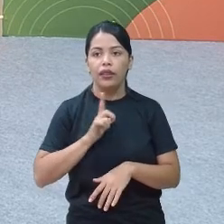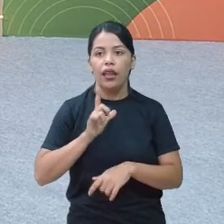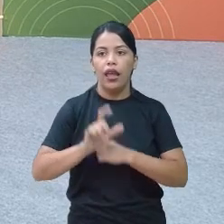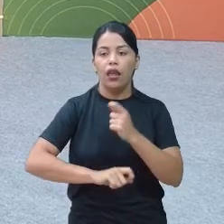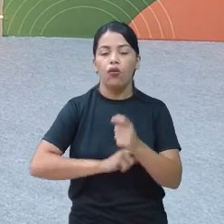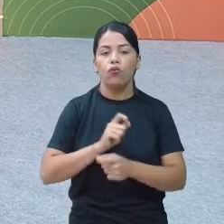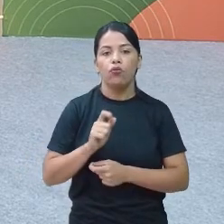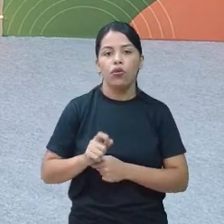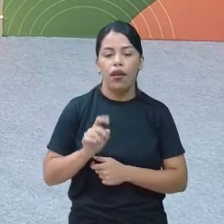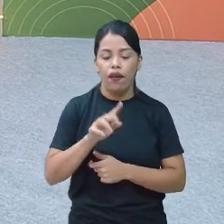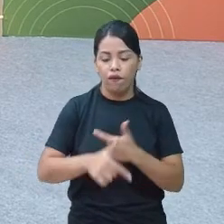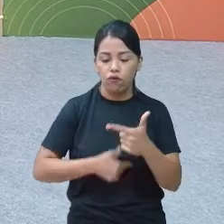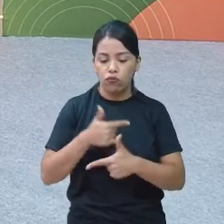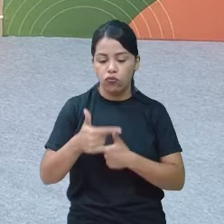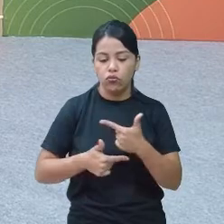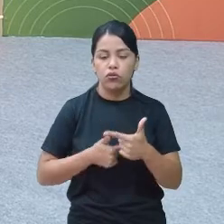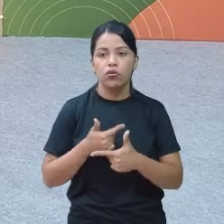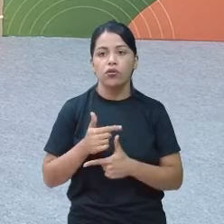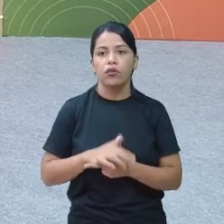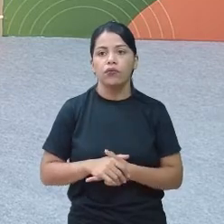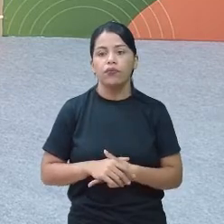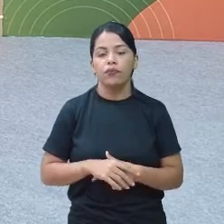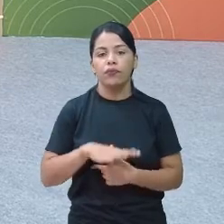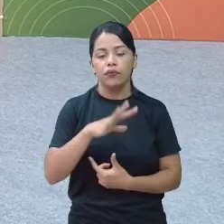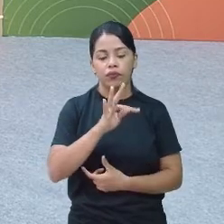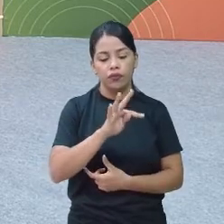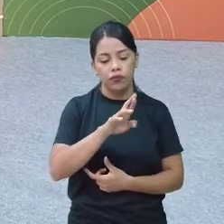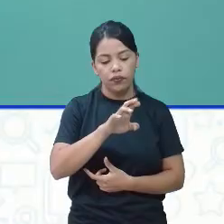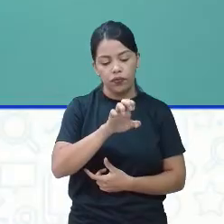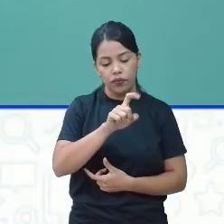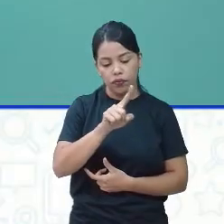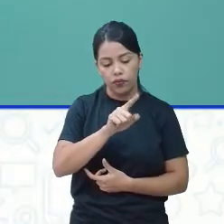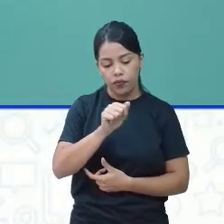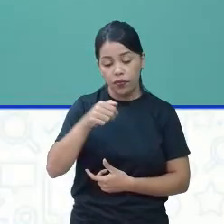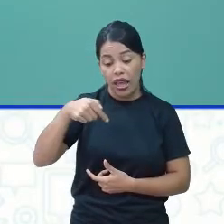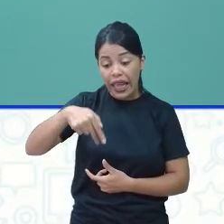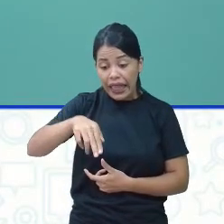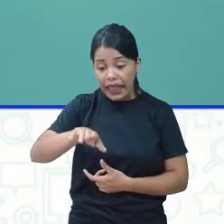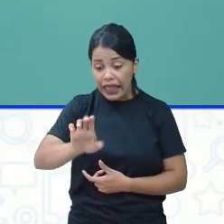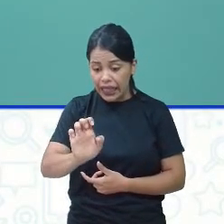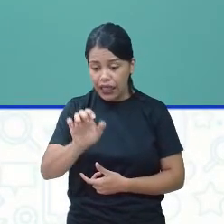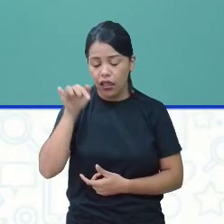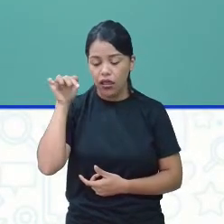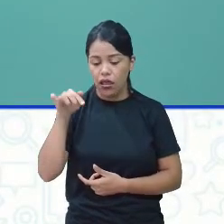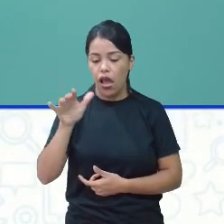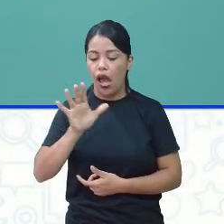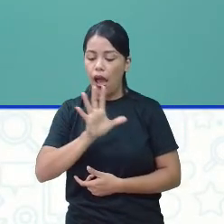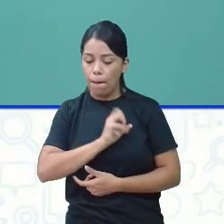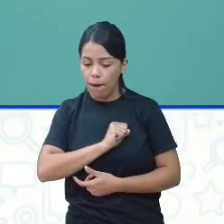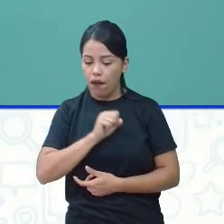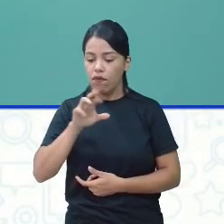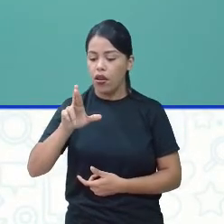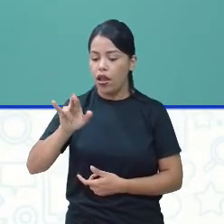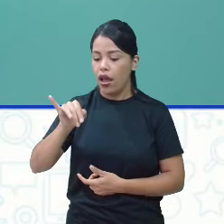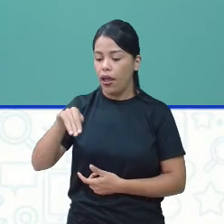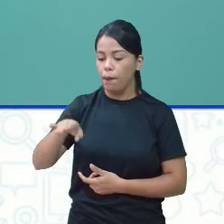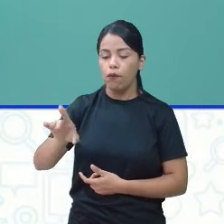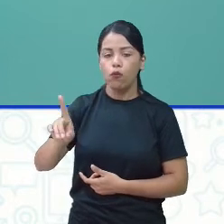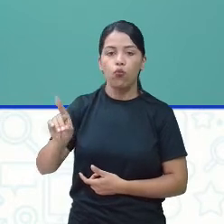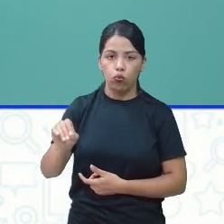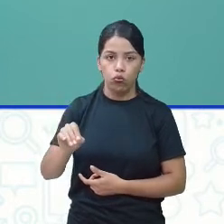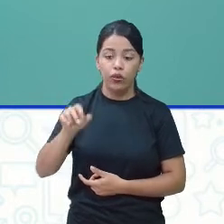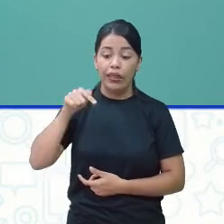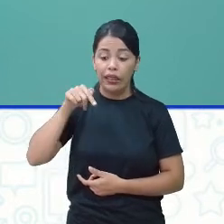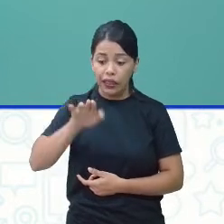de pronome relativo. Então, Teresa que amava Raimundo, Raimundo que amava Maria, Maria que amava